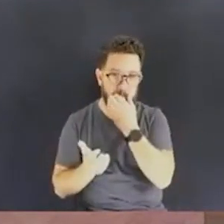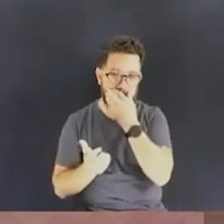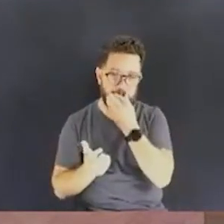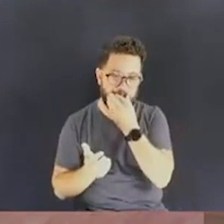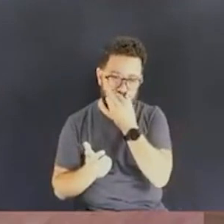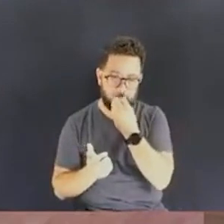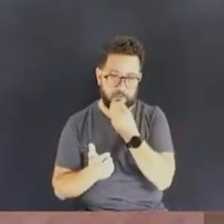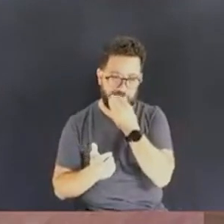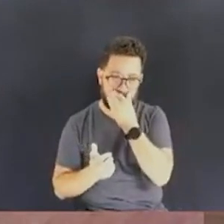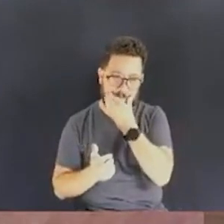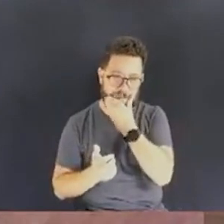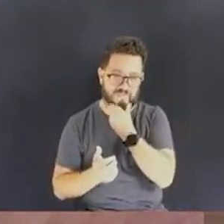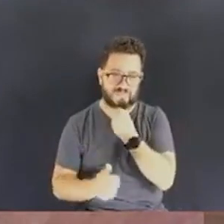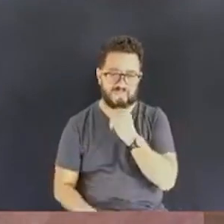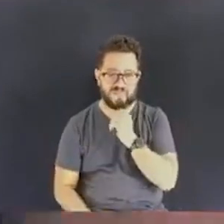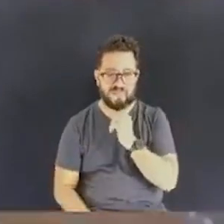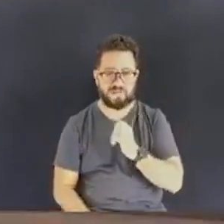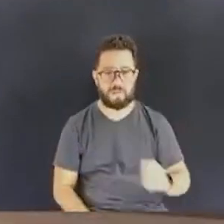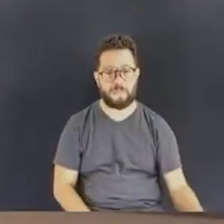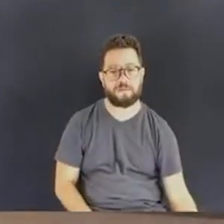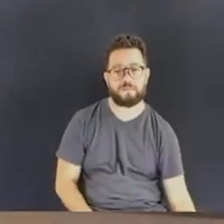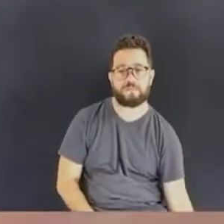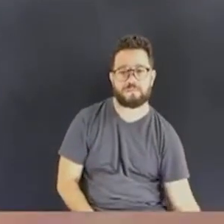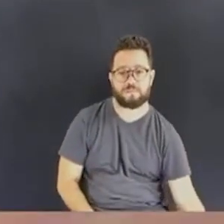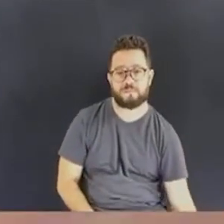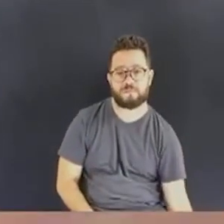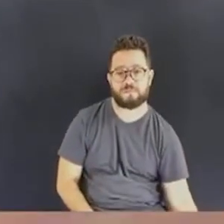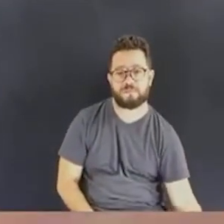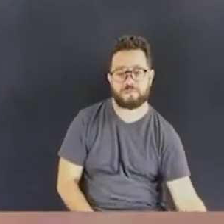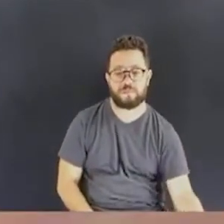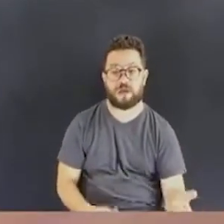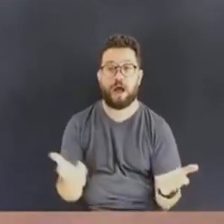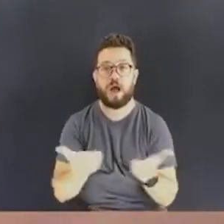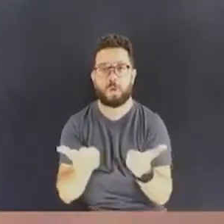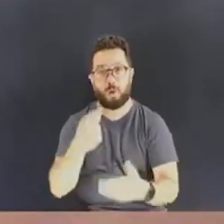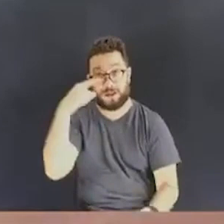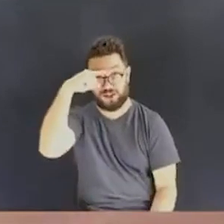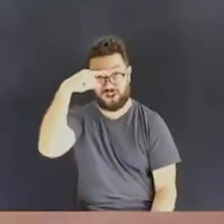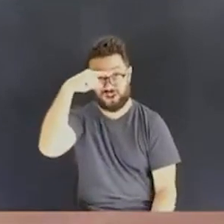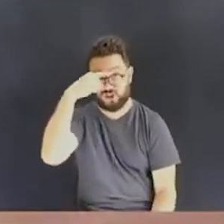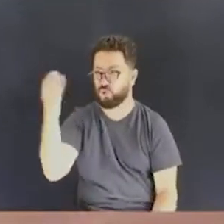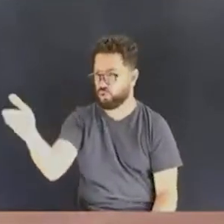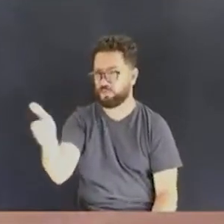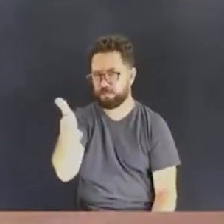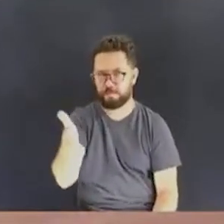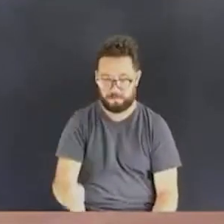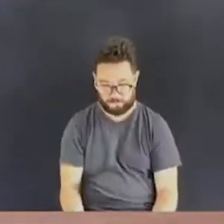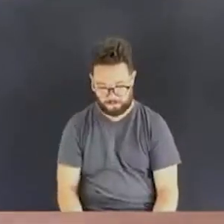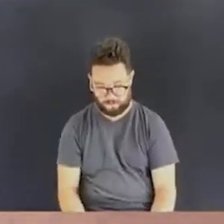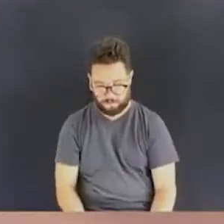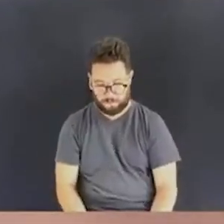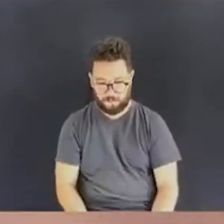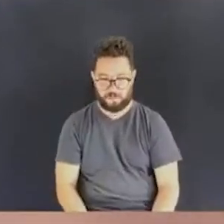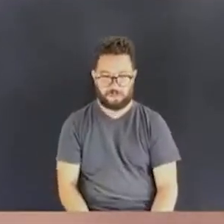secretário. Eu passo ainda ao vereador Tico Kuzma para fazer os seus questionamentos. Obrigado, vereadora Indiara.